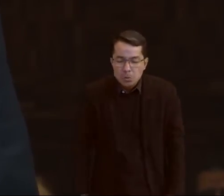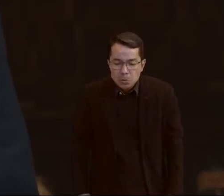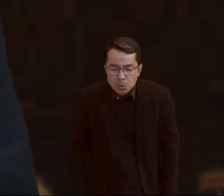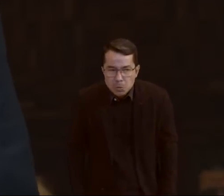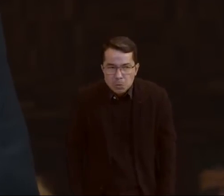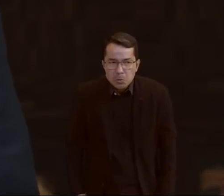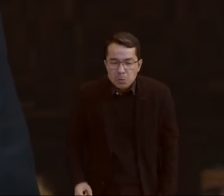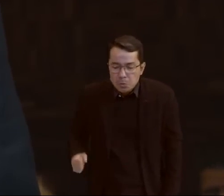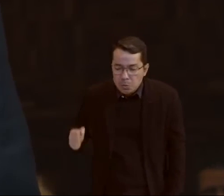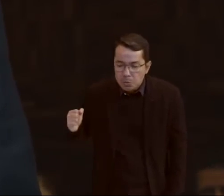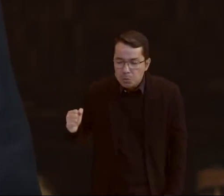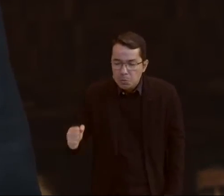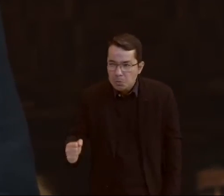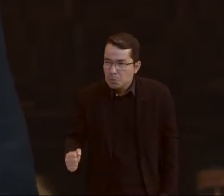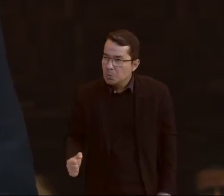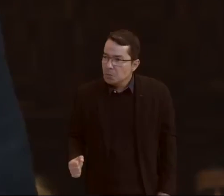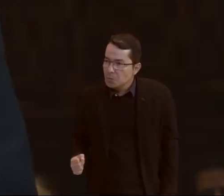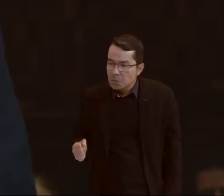cajado.